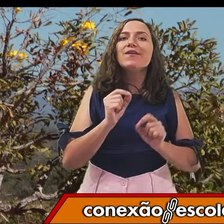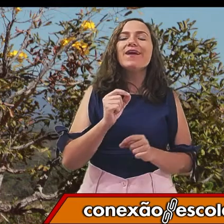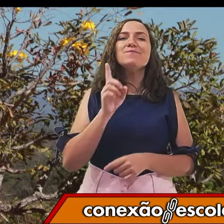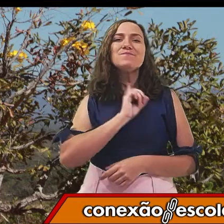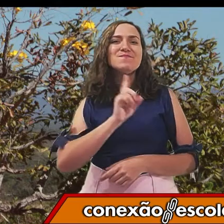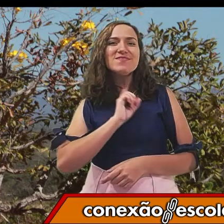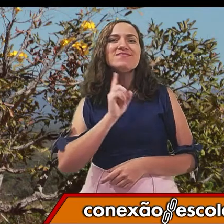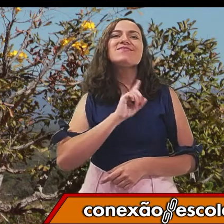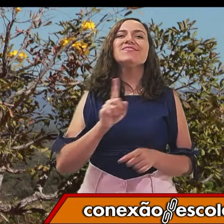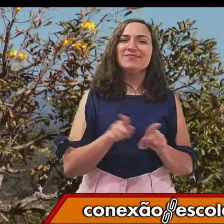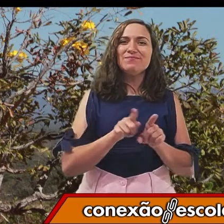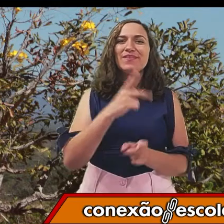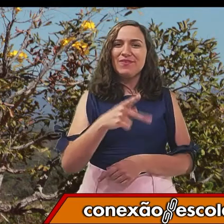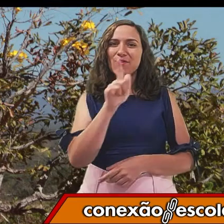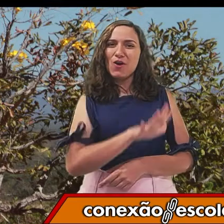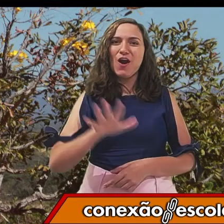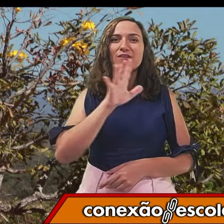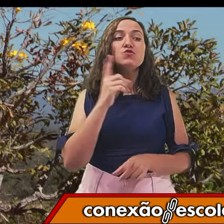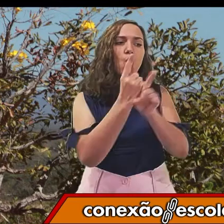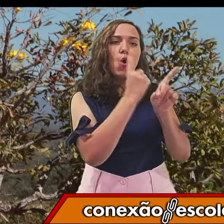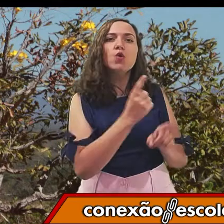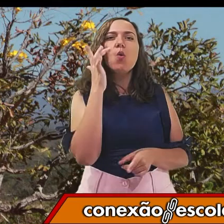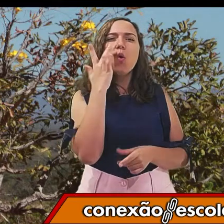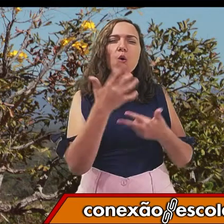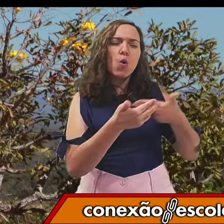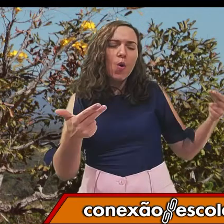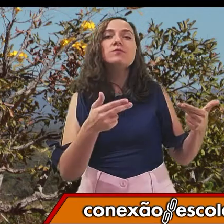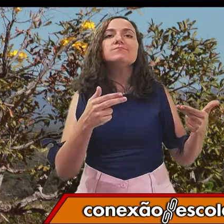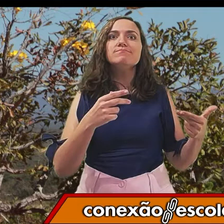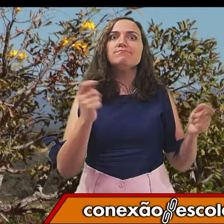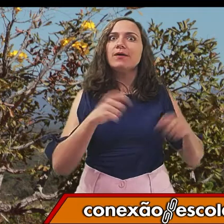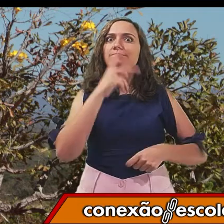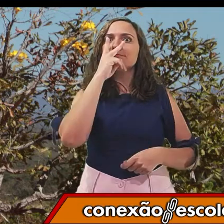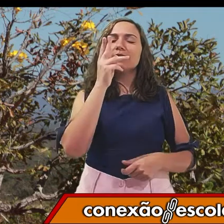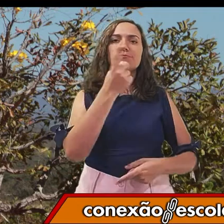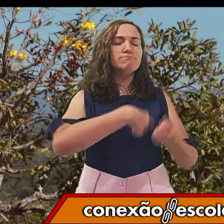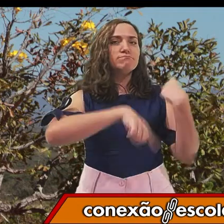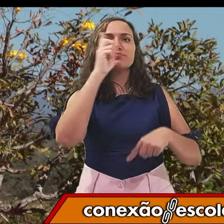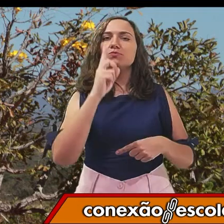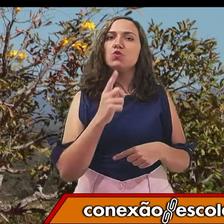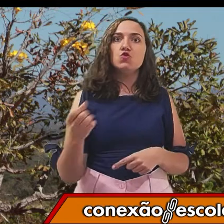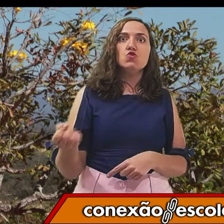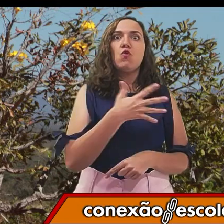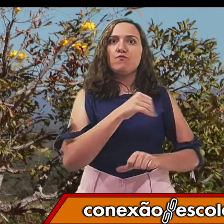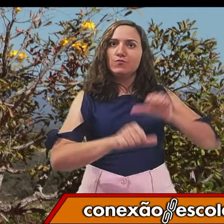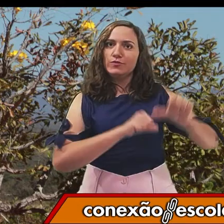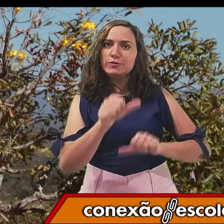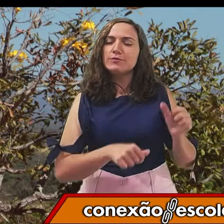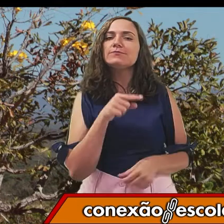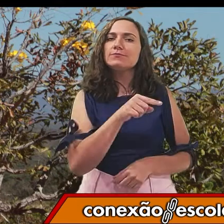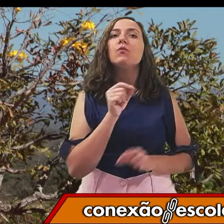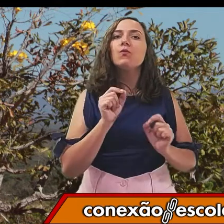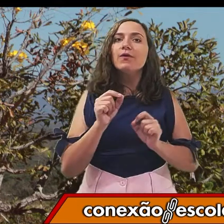Minas Gerais e de Goiás representou grandes mudanças no Brasil colonial. A mineração atraiu populações para a região